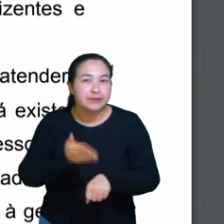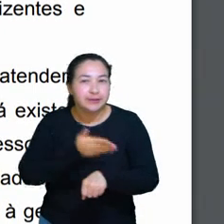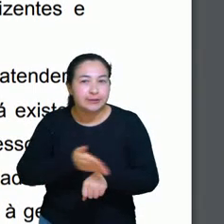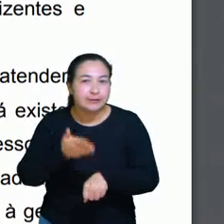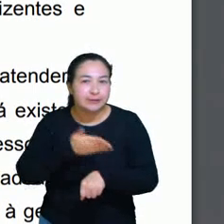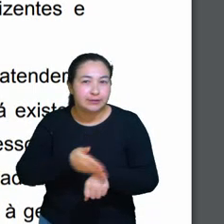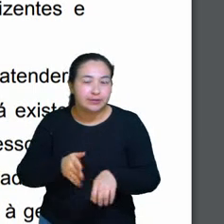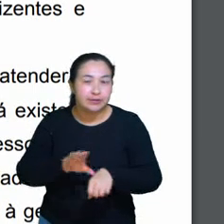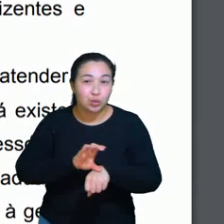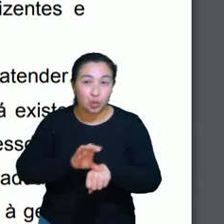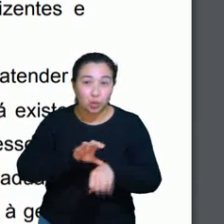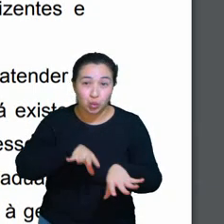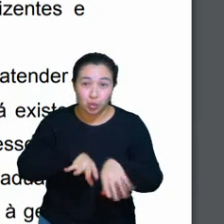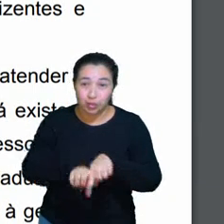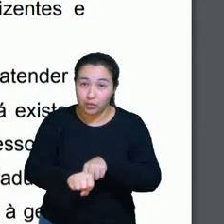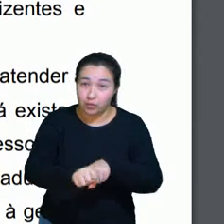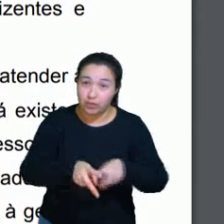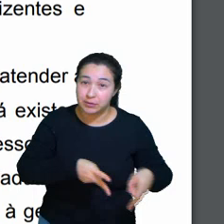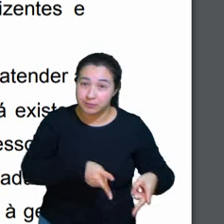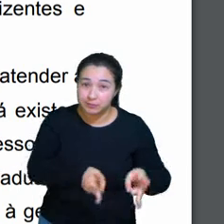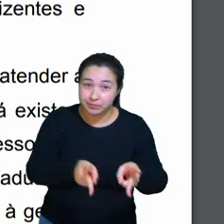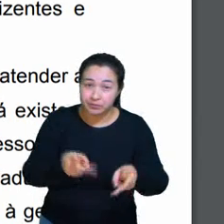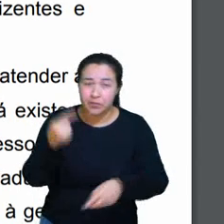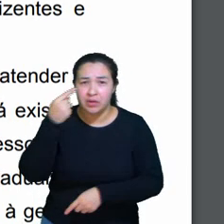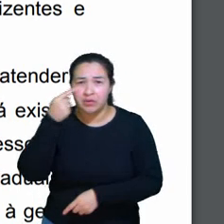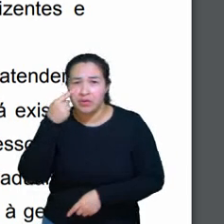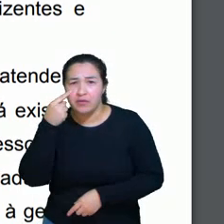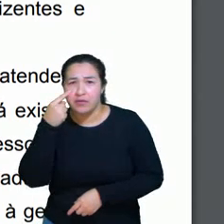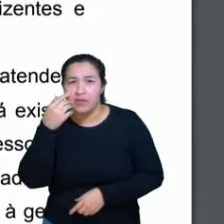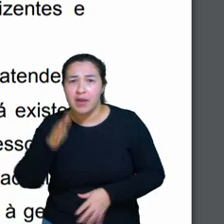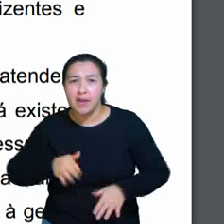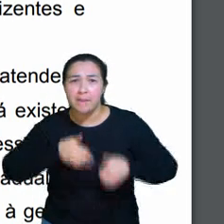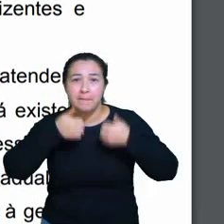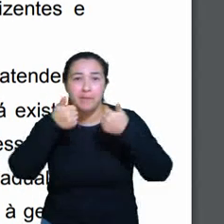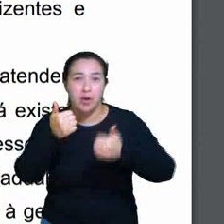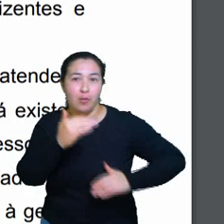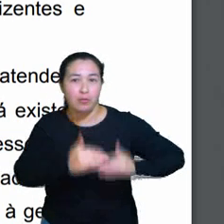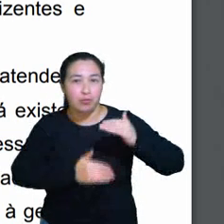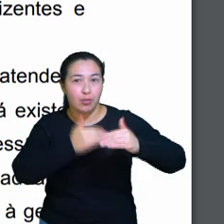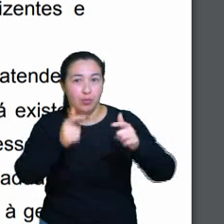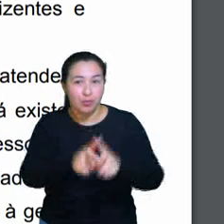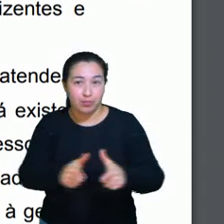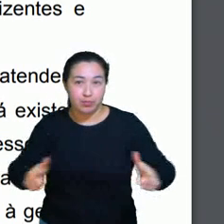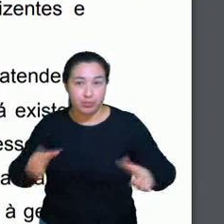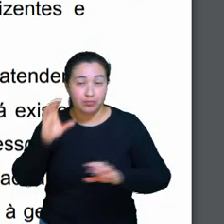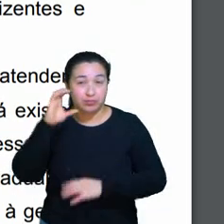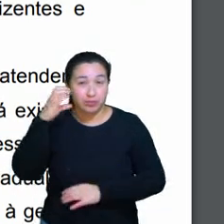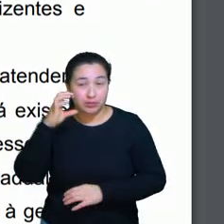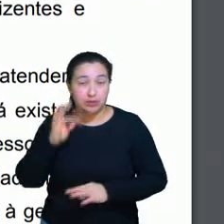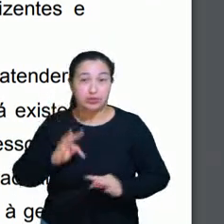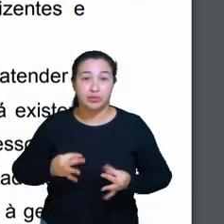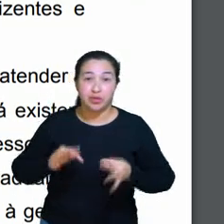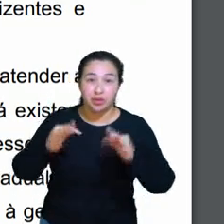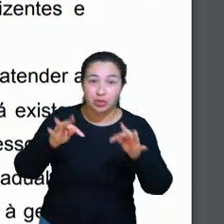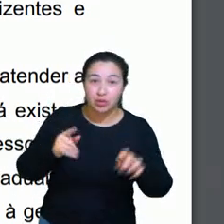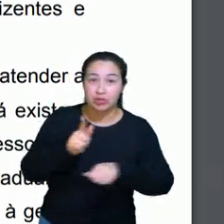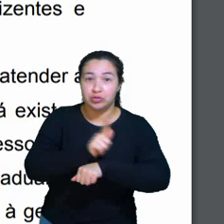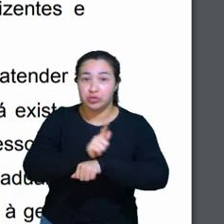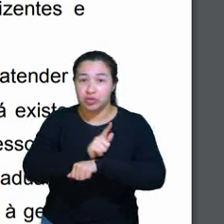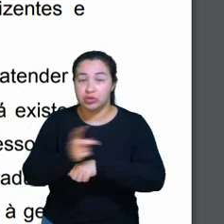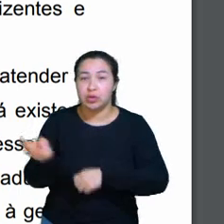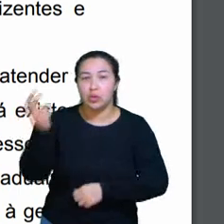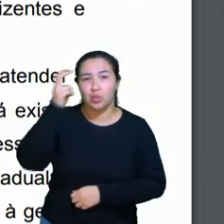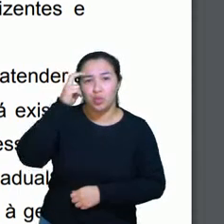a crescente ampliação dos conhecimentos científicos tecnológicos culturais pedagógicos e de gestão de forma